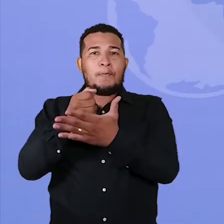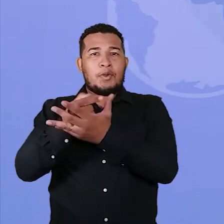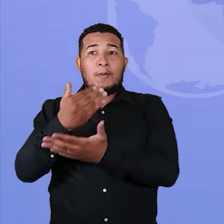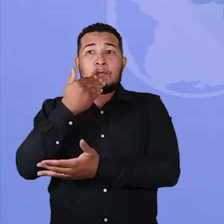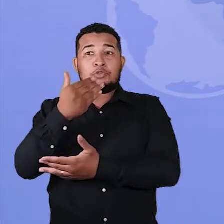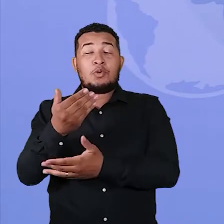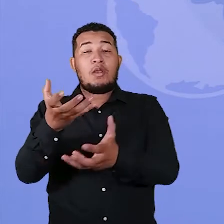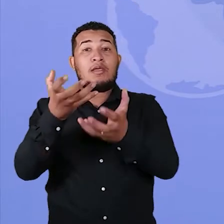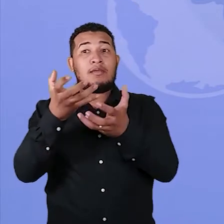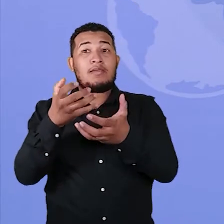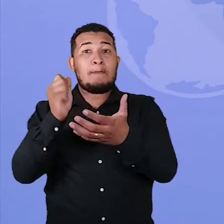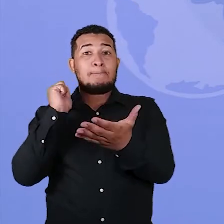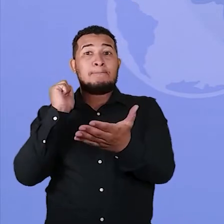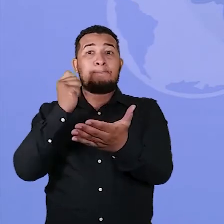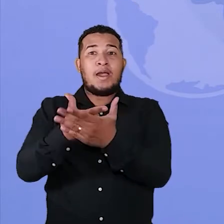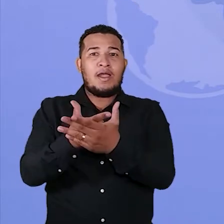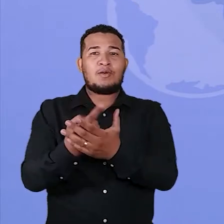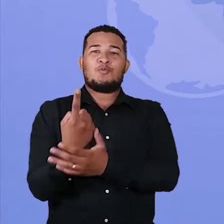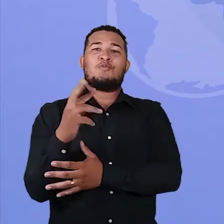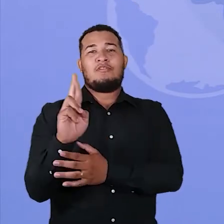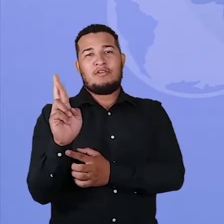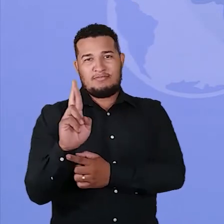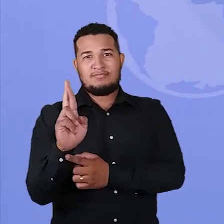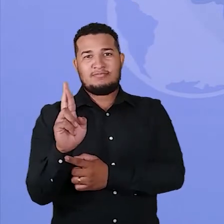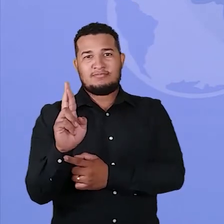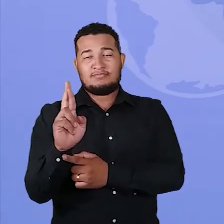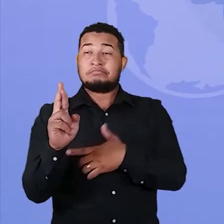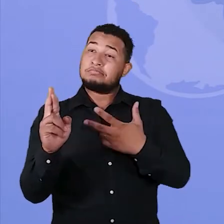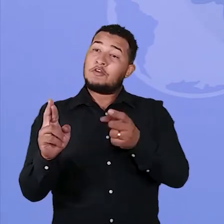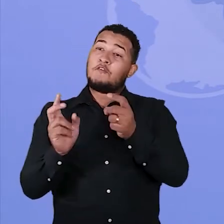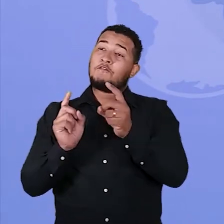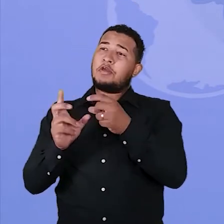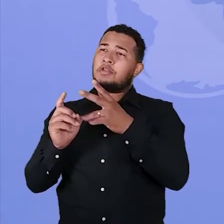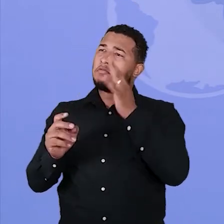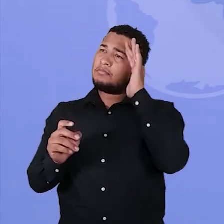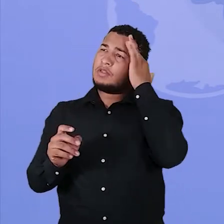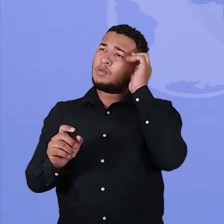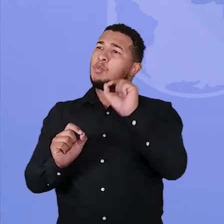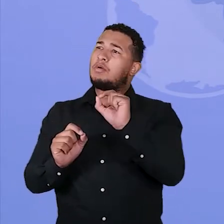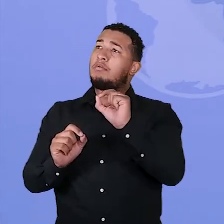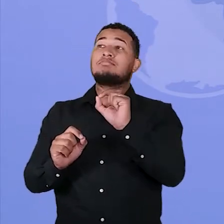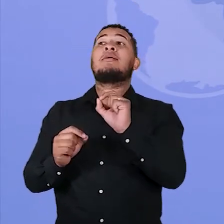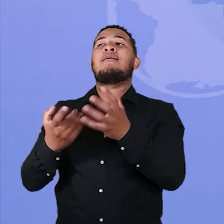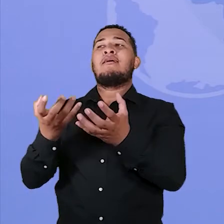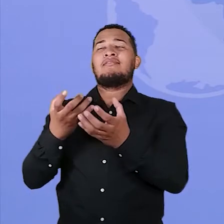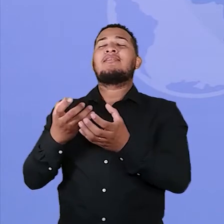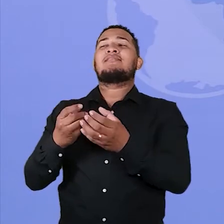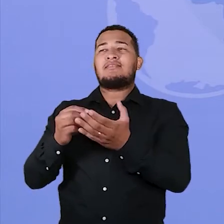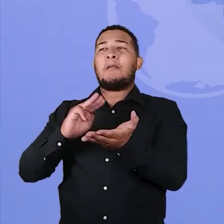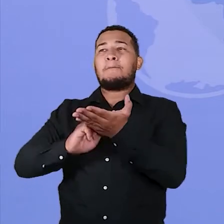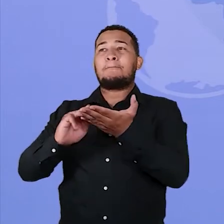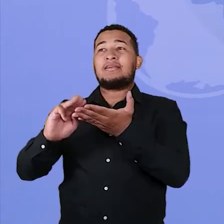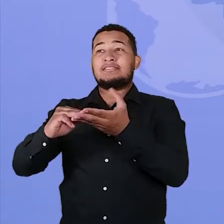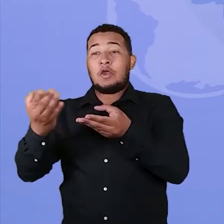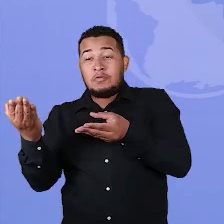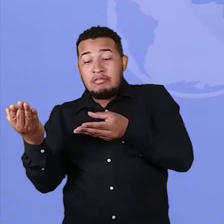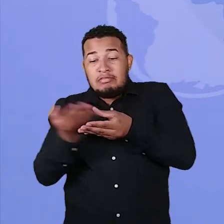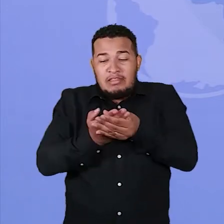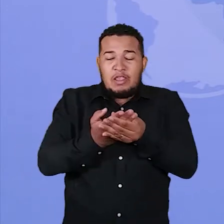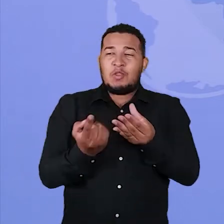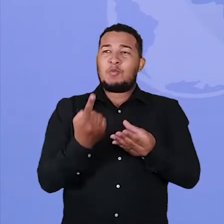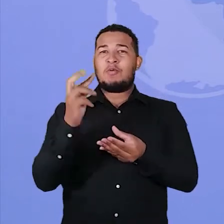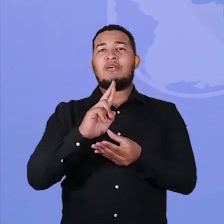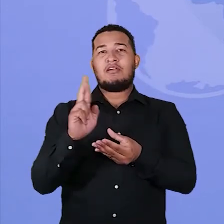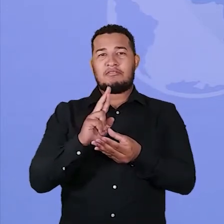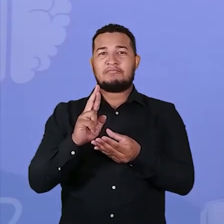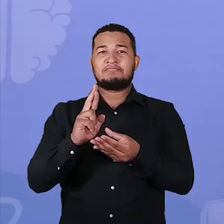o comprador queria um pastel que custasse R$1 e o vendedor entendeu que ele queria um pastel com